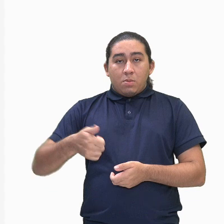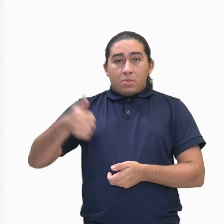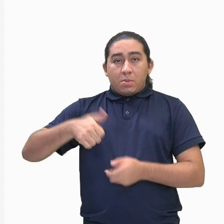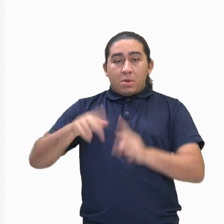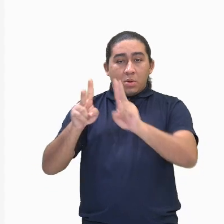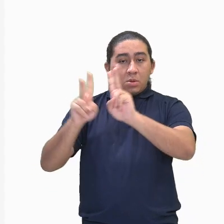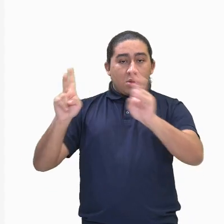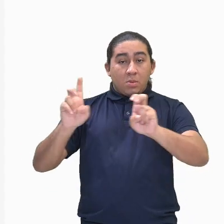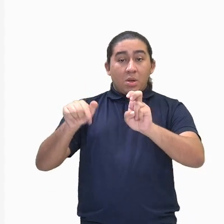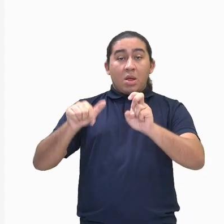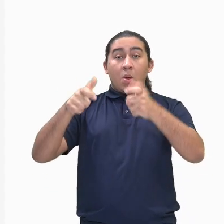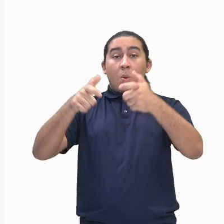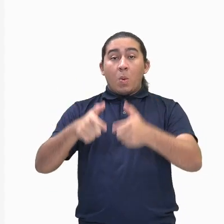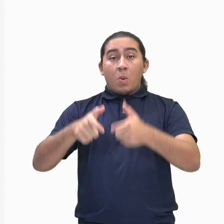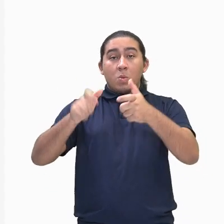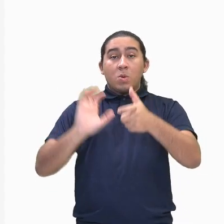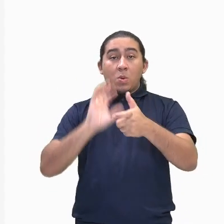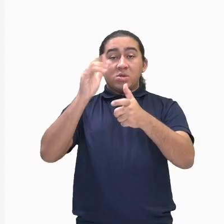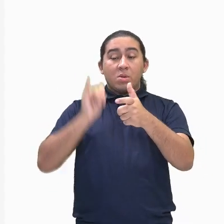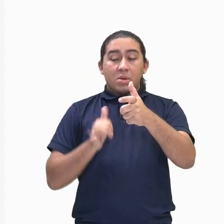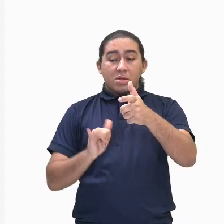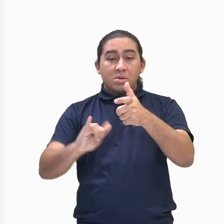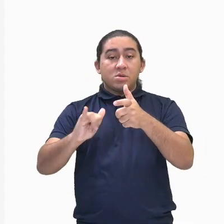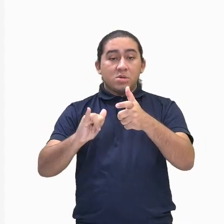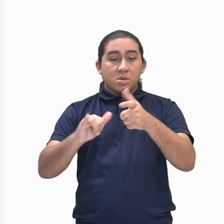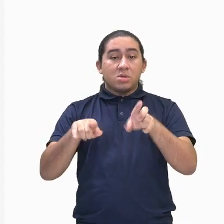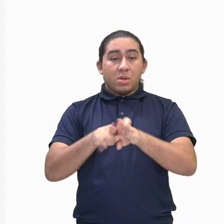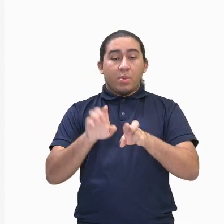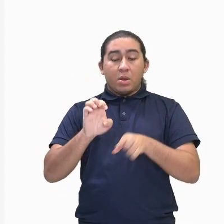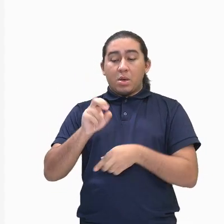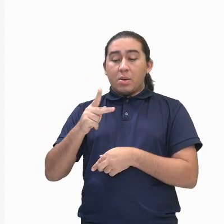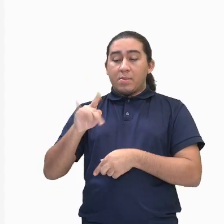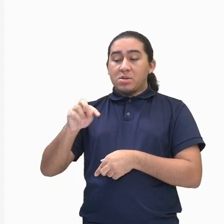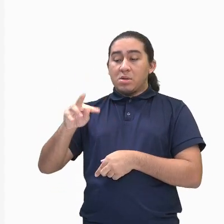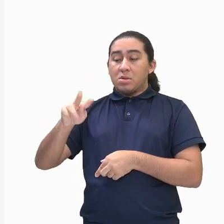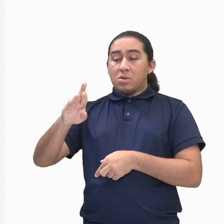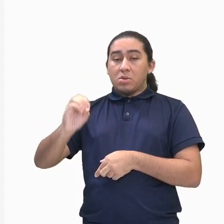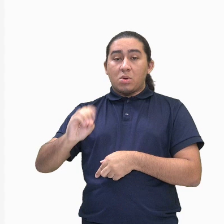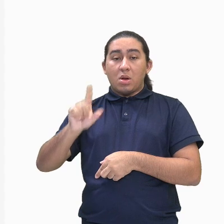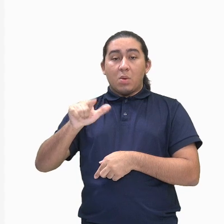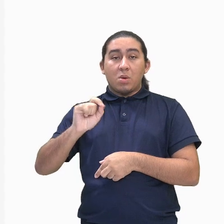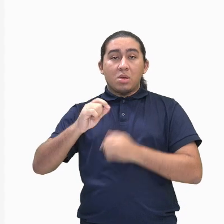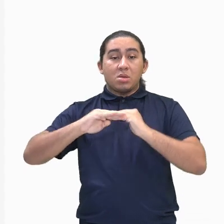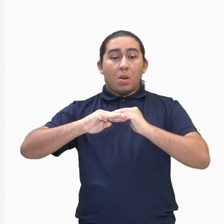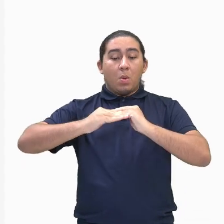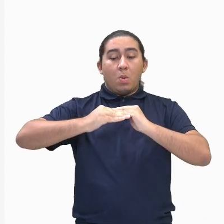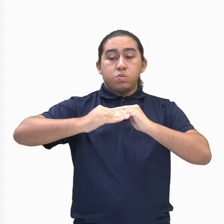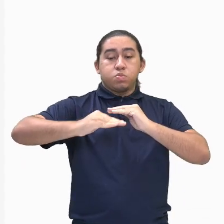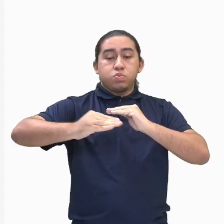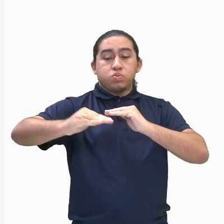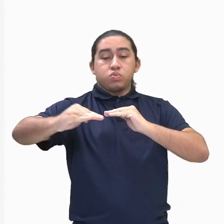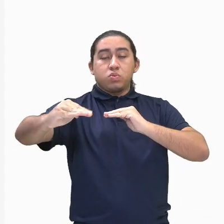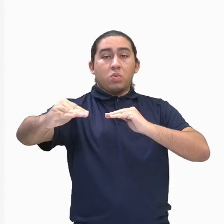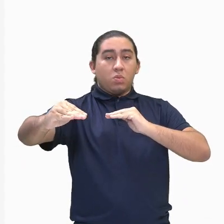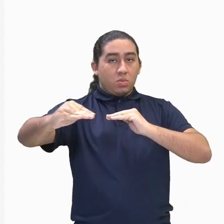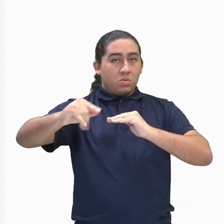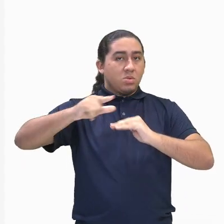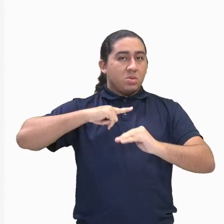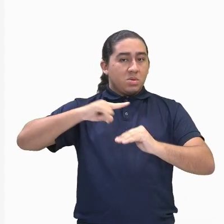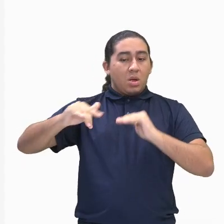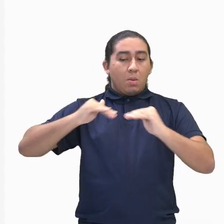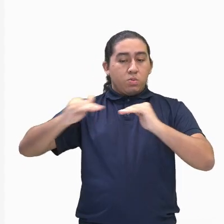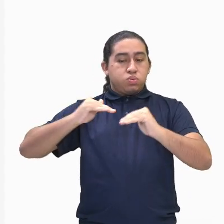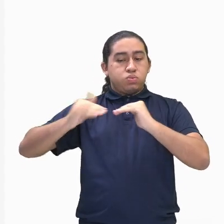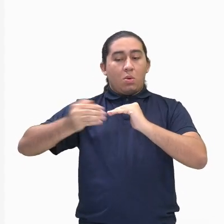a liberação de energia, e o epicentro, que é a projeção vertical do foco na superfície terrestre. Então